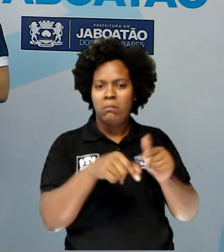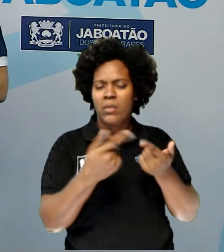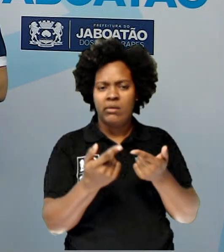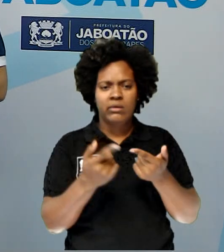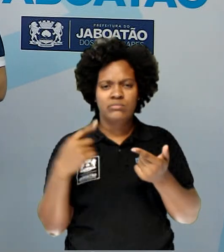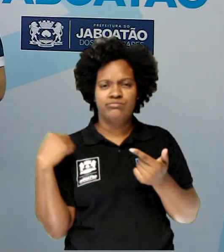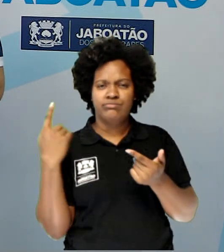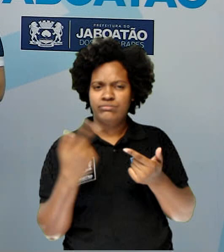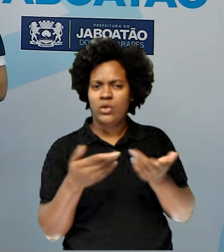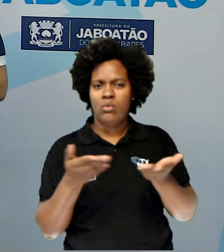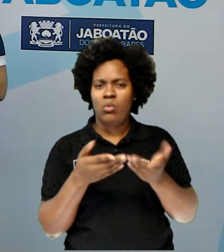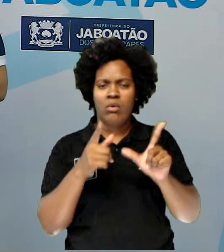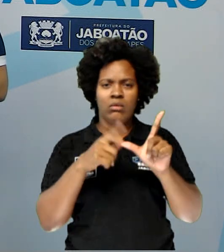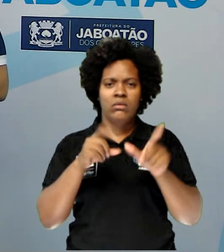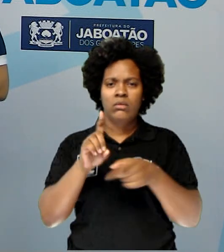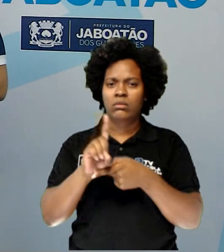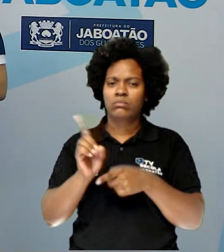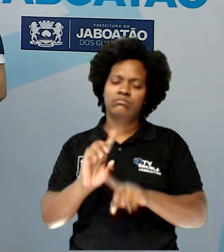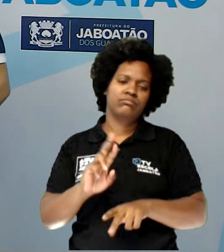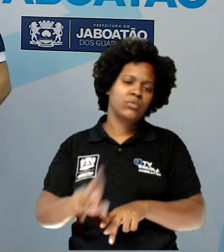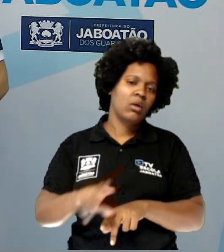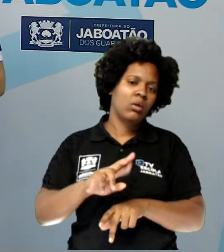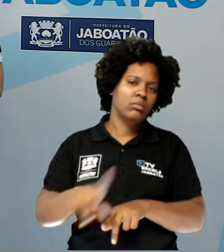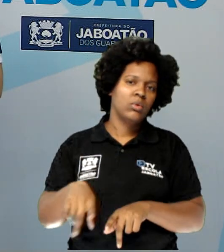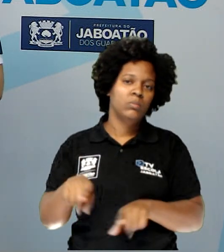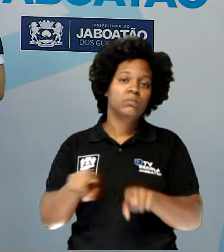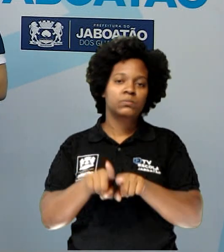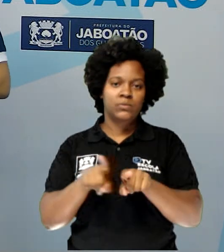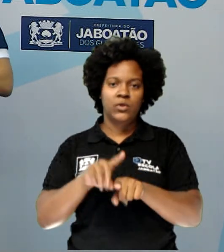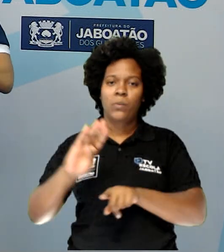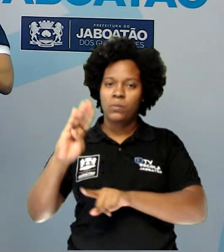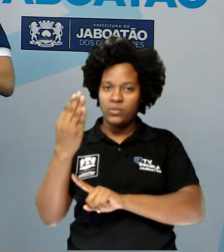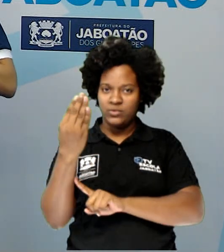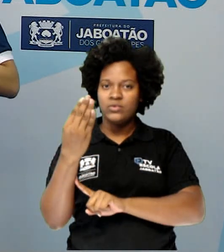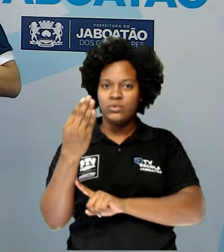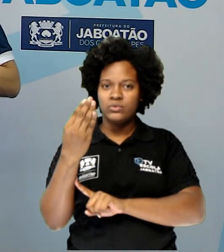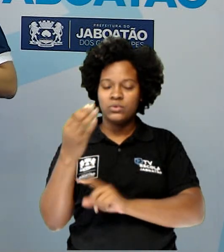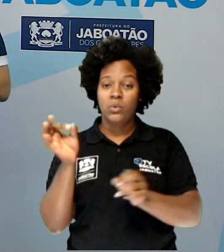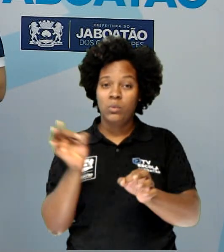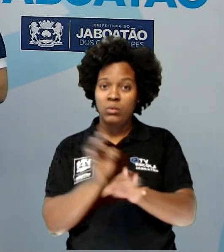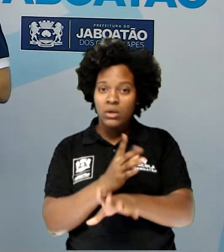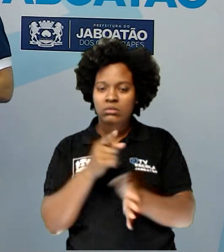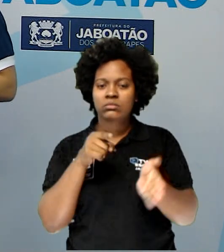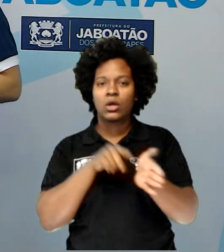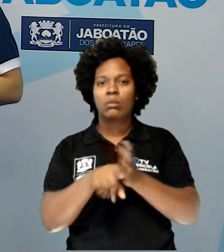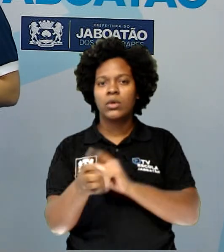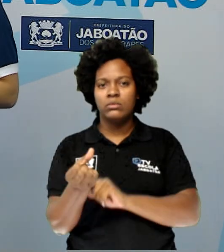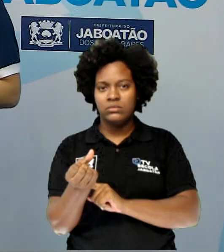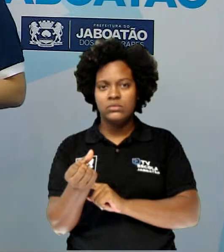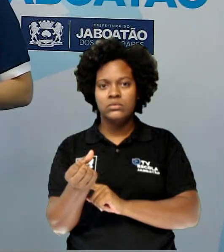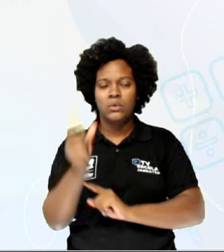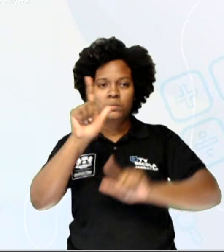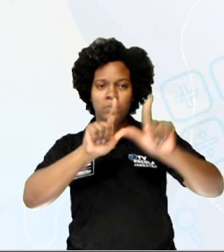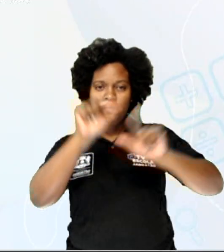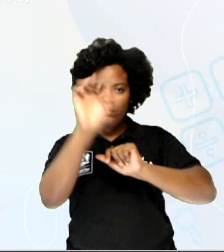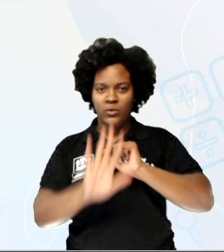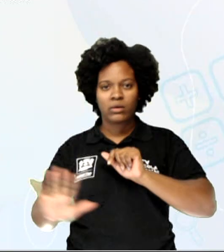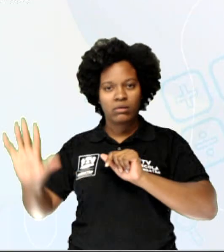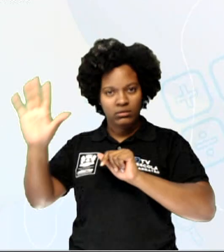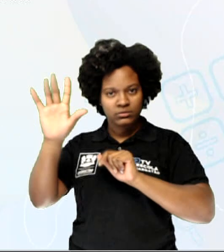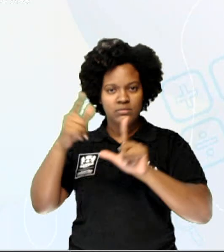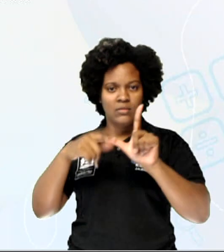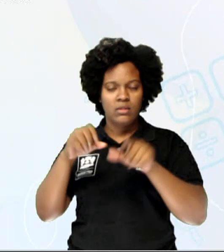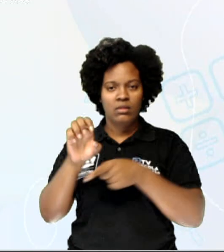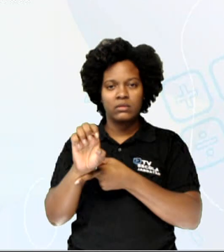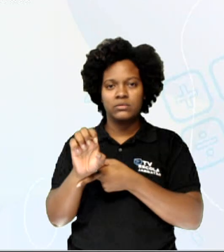nosso caso aqui no item D. Por isso, esse item D também é falso. Para a gente encerrar essa questão 6, na tela de vocês, aí o item